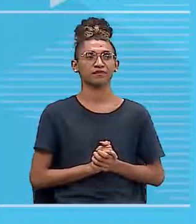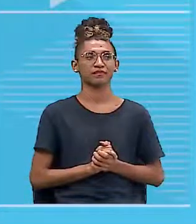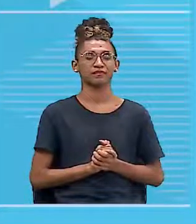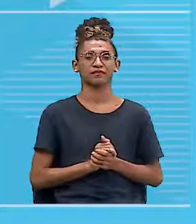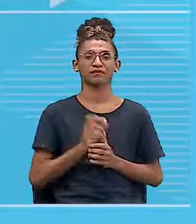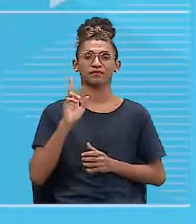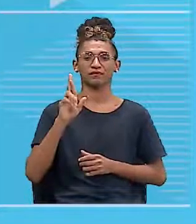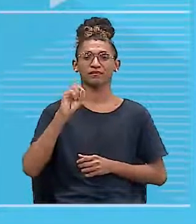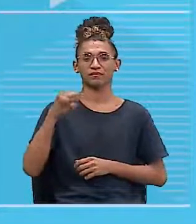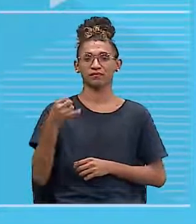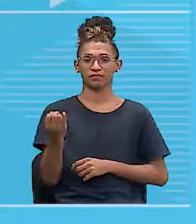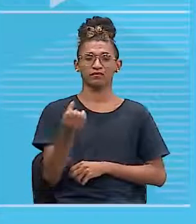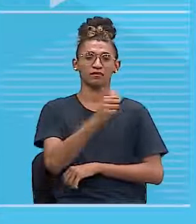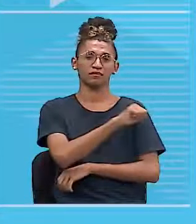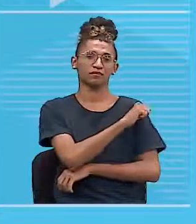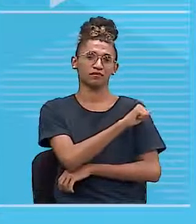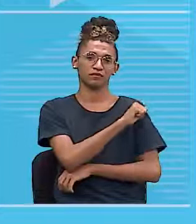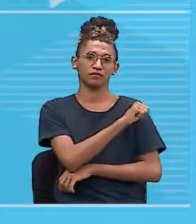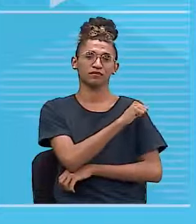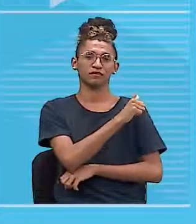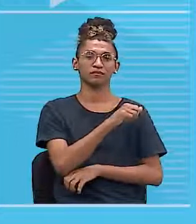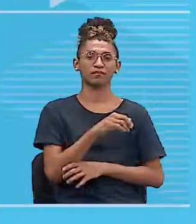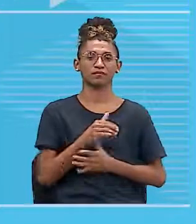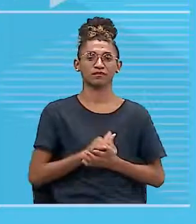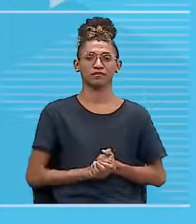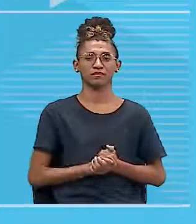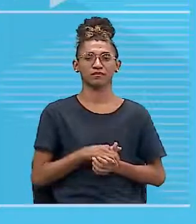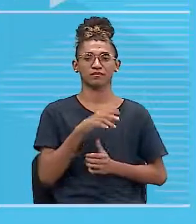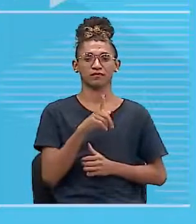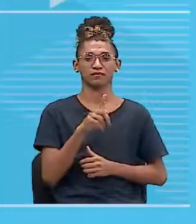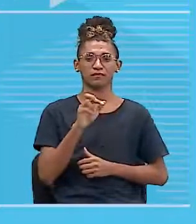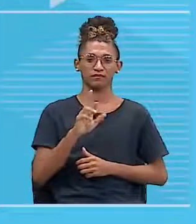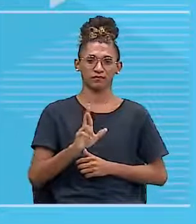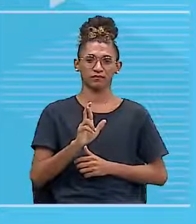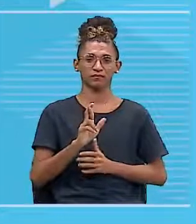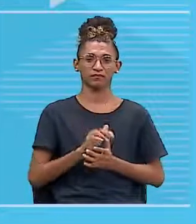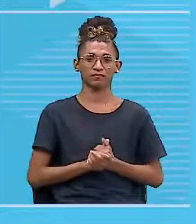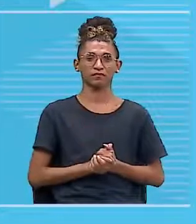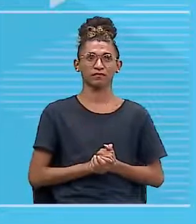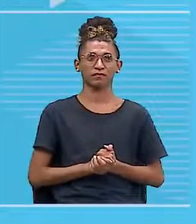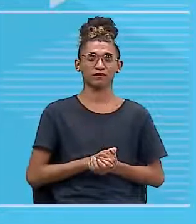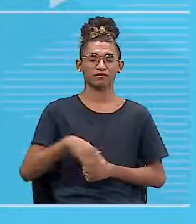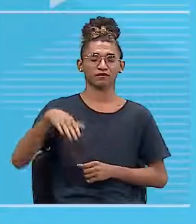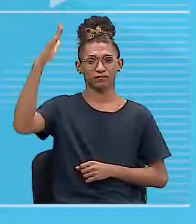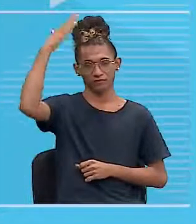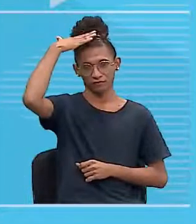RJ Rio de Janeiro PR Paraná